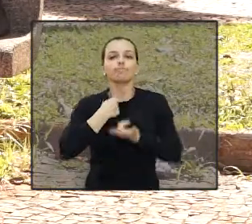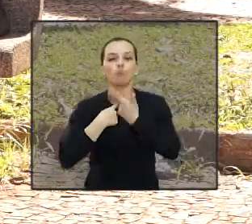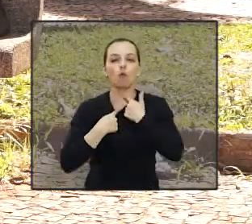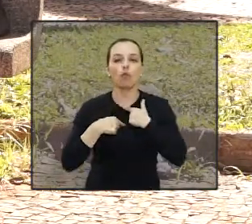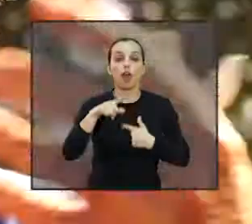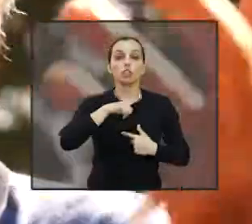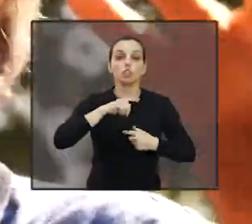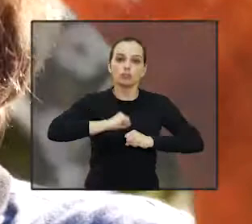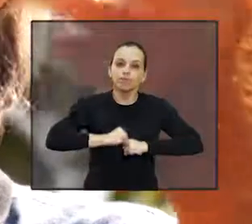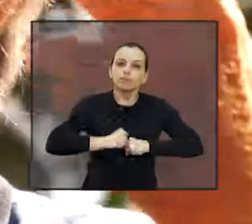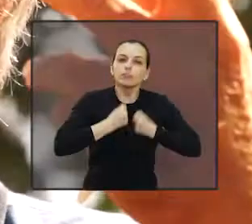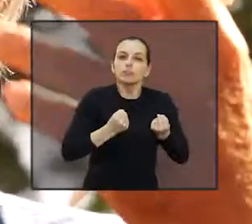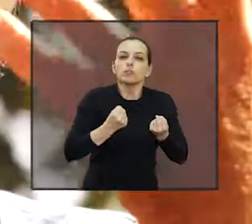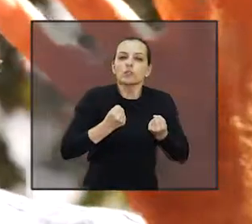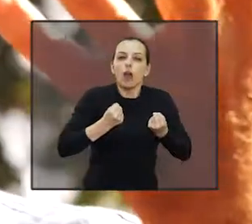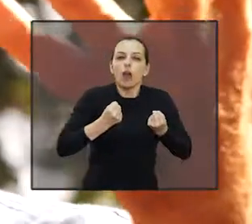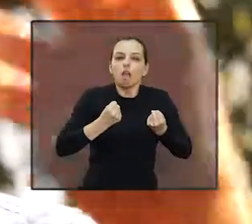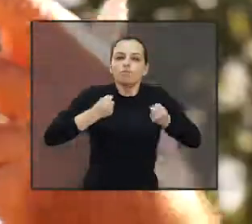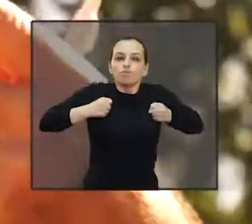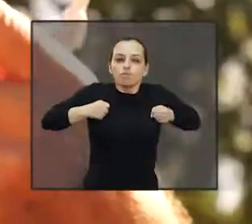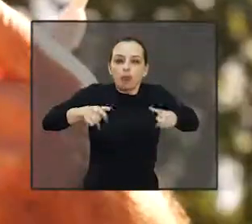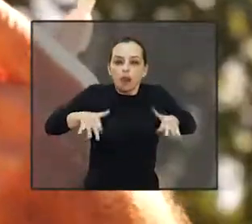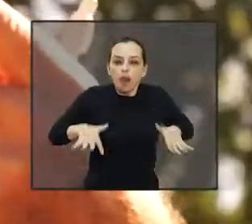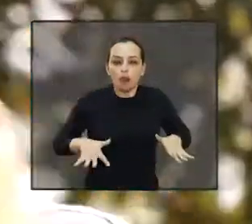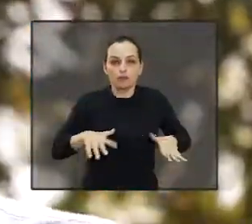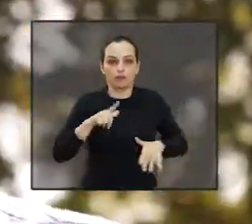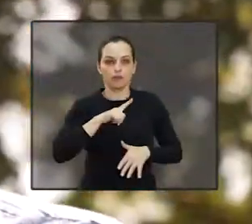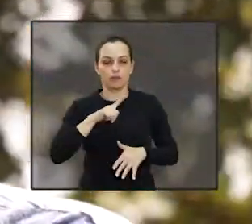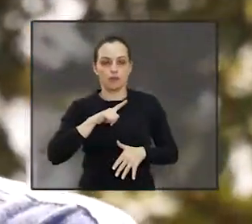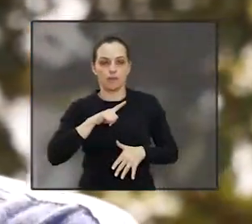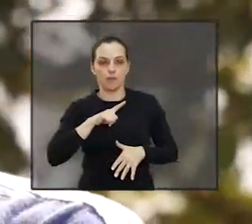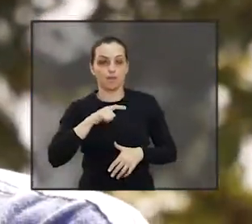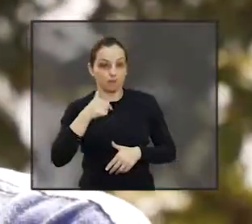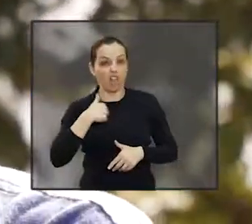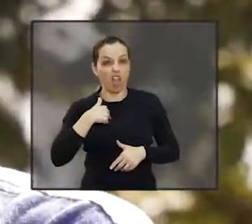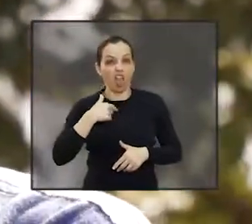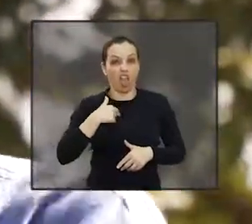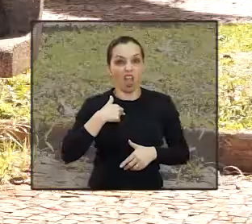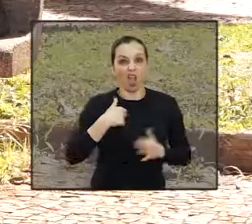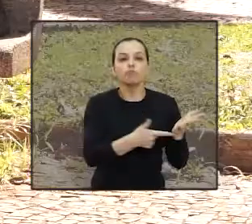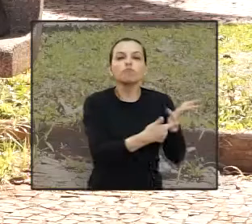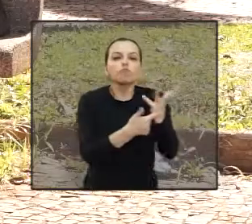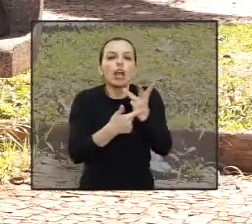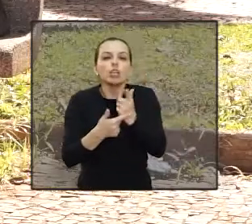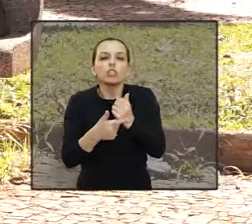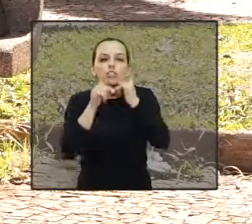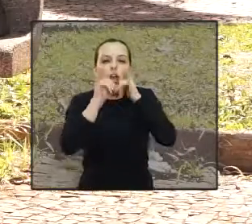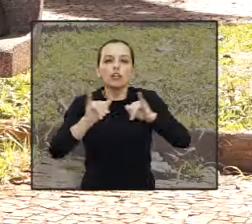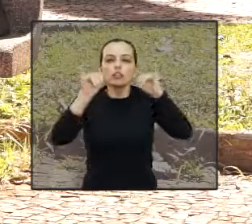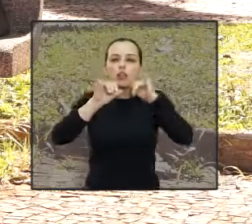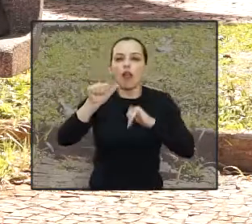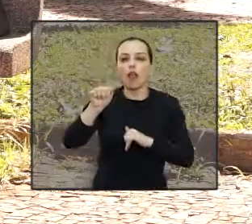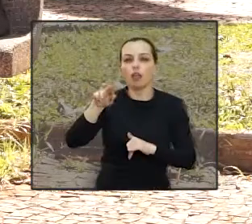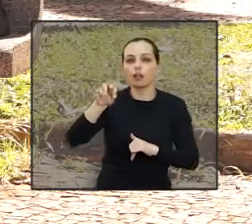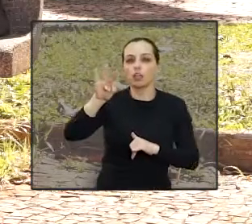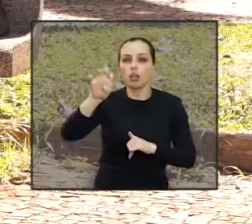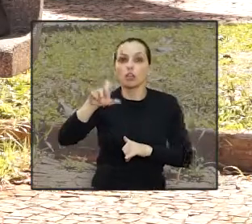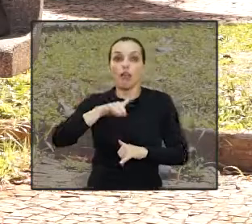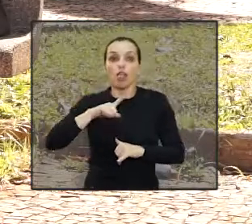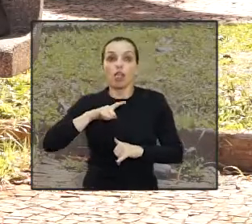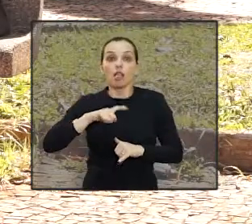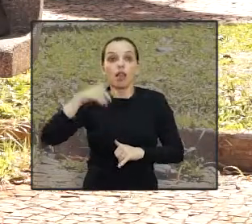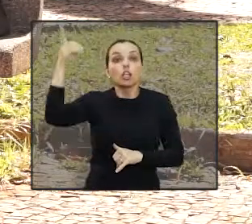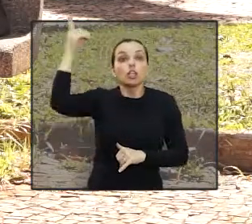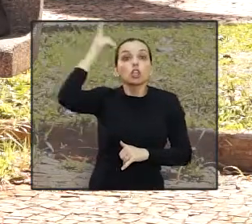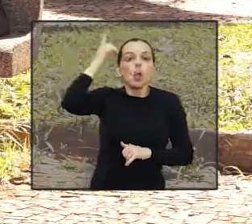essa parte que é inspiração, que é intuição, e tem uma parte que eu transpiro. Como todo artista fala, isso é bordão já, né? Fala, a